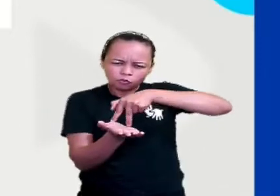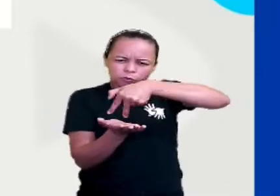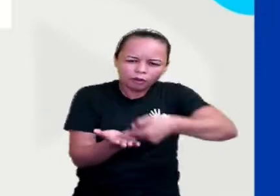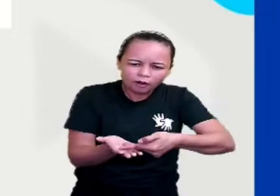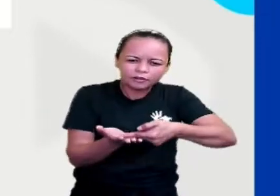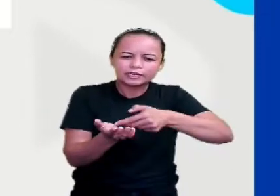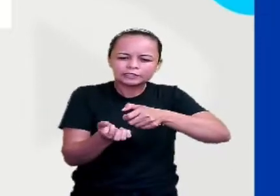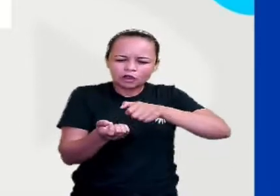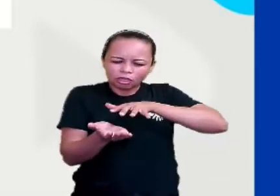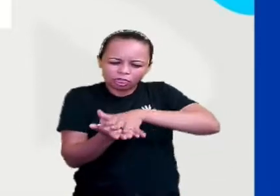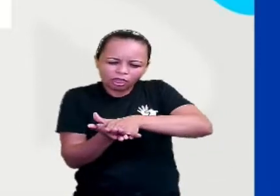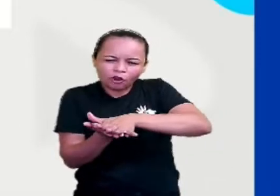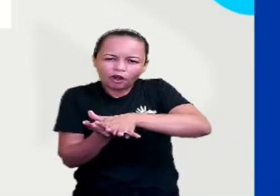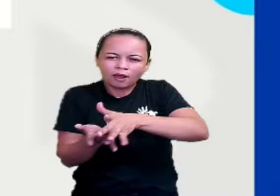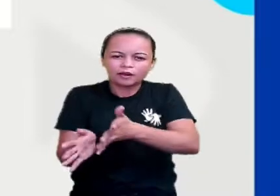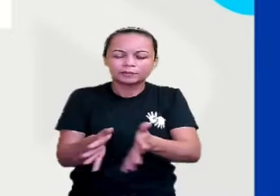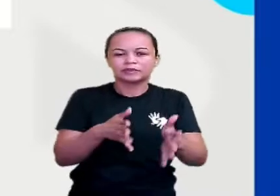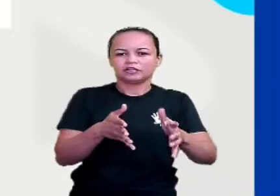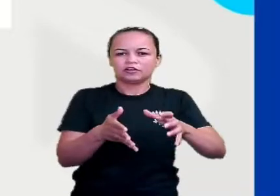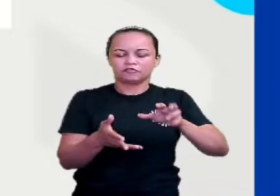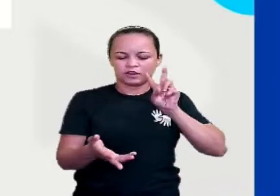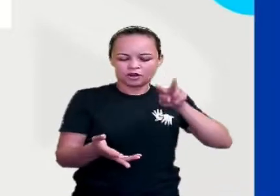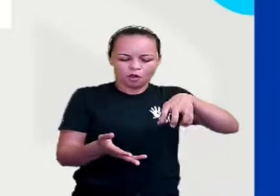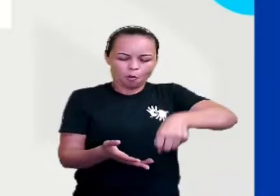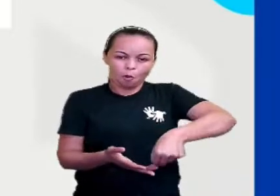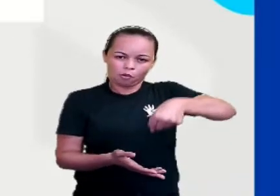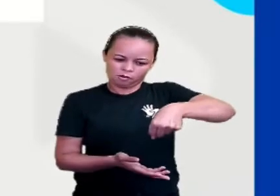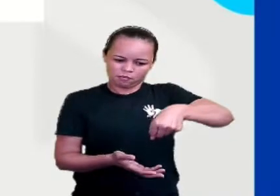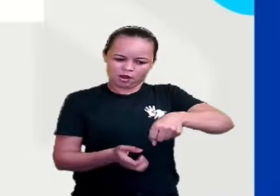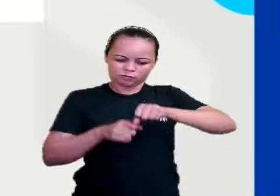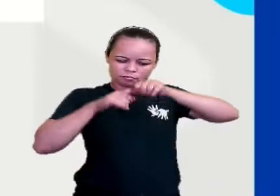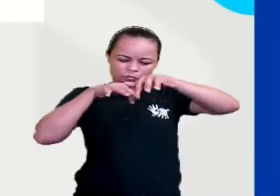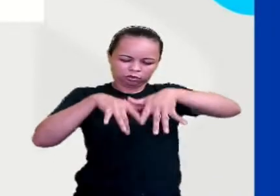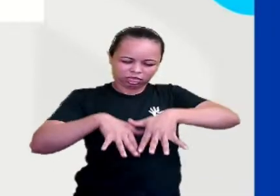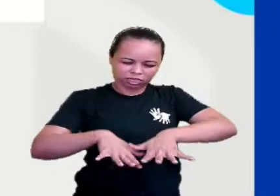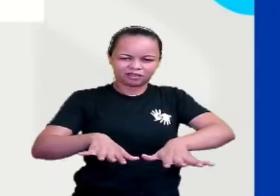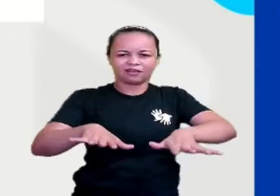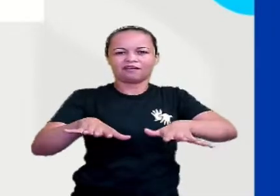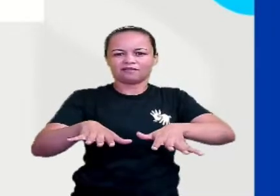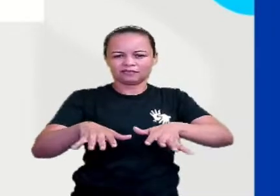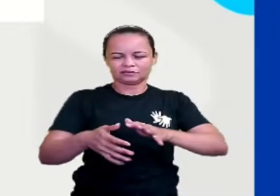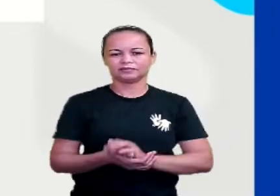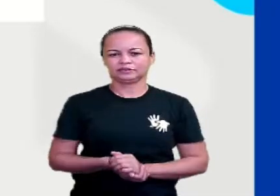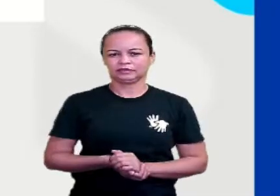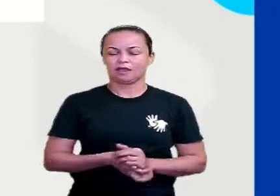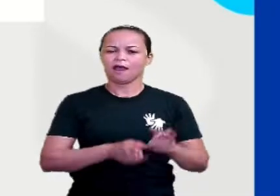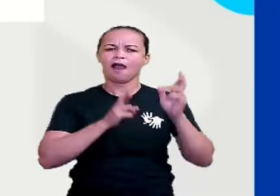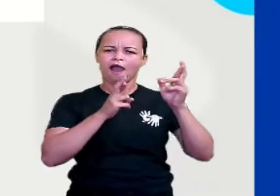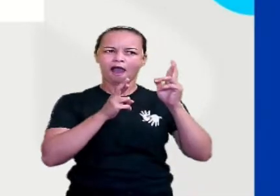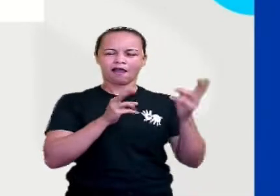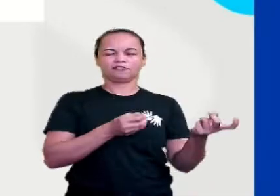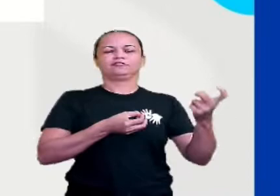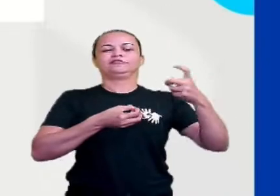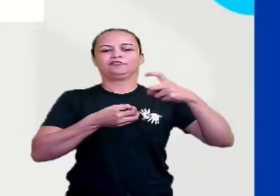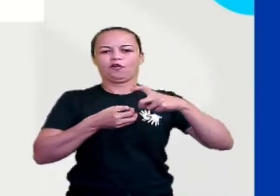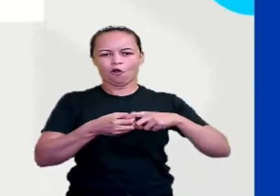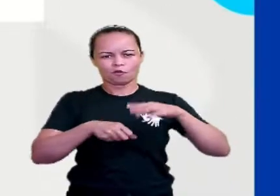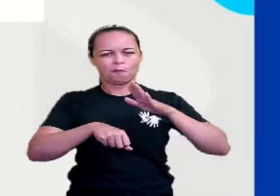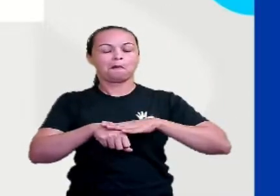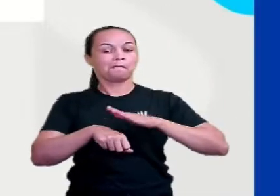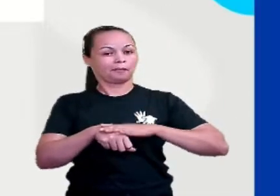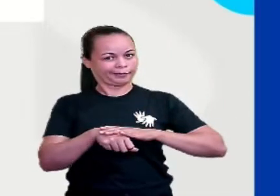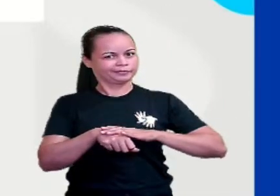lama, vira o balde, derruba, esparrama. A sorte volta em outro